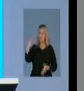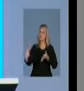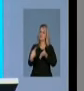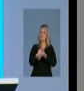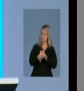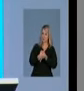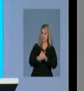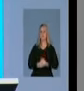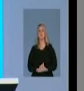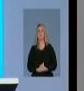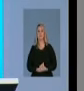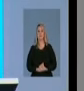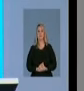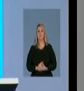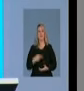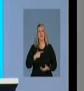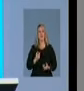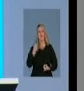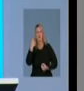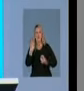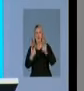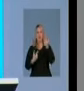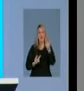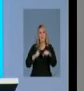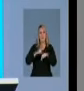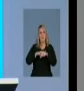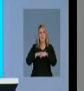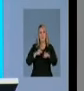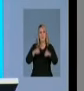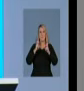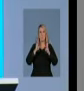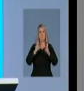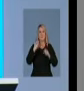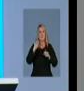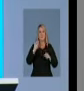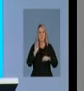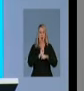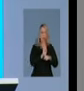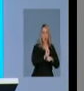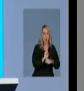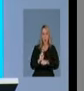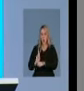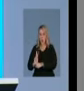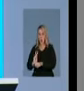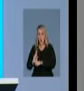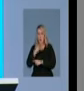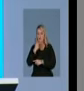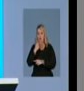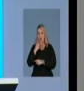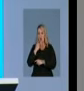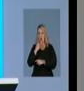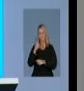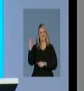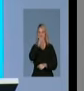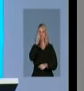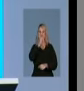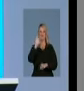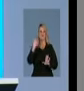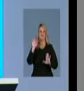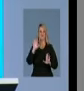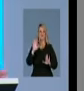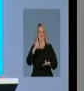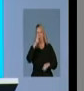pergunta. Tem certos momentos que a gente percebe para quem vai governar, porque todo mundo que diz que vai governar para todo mundo mente para alguém. Achar que o